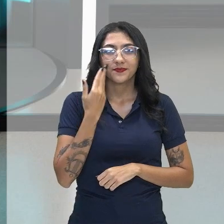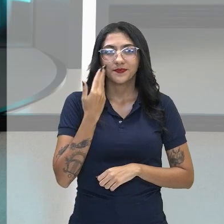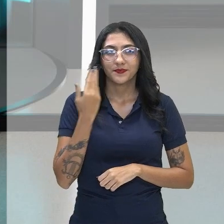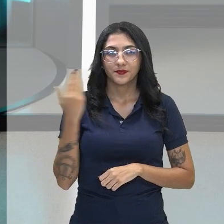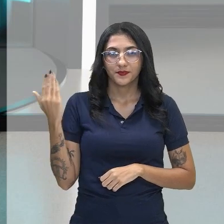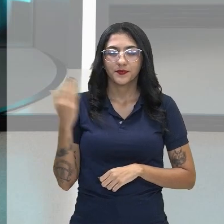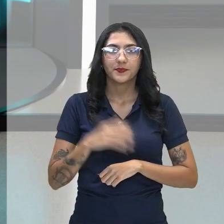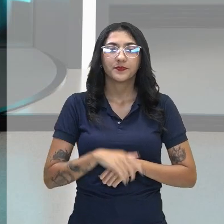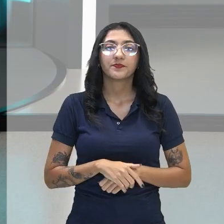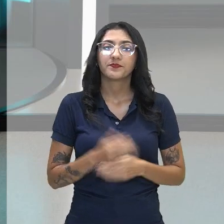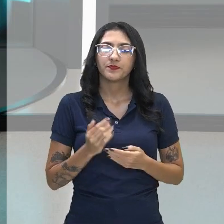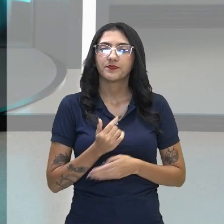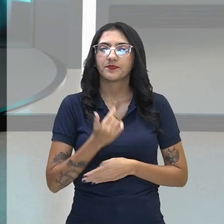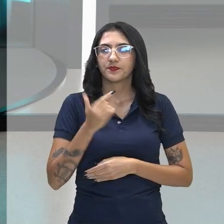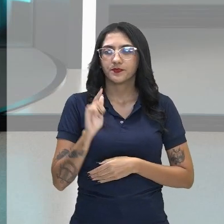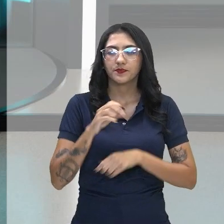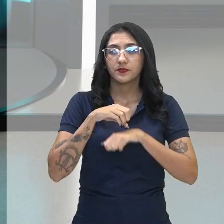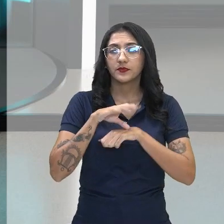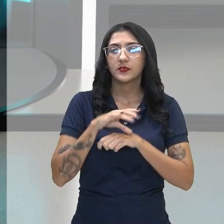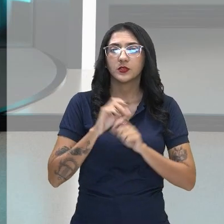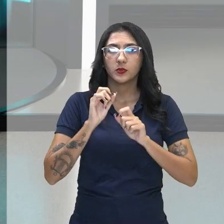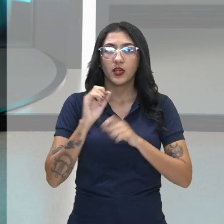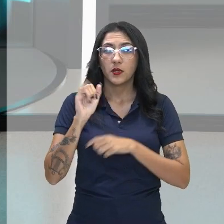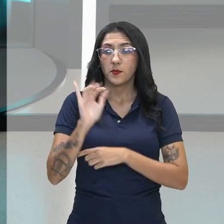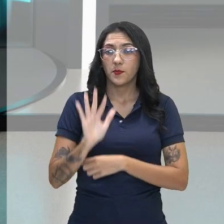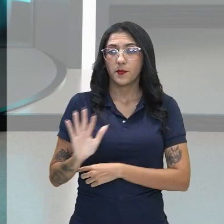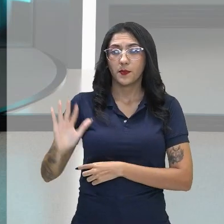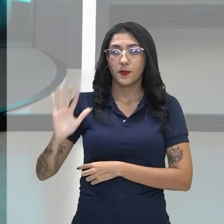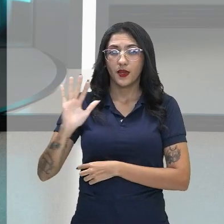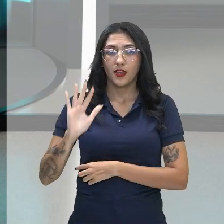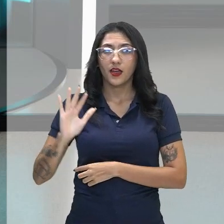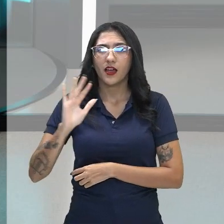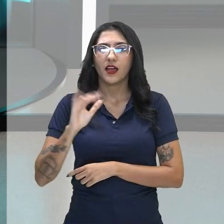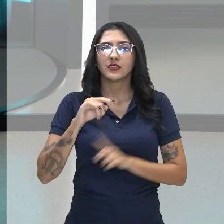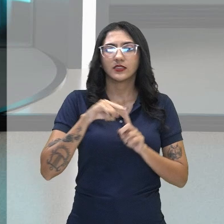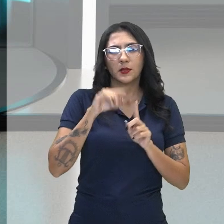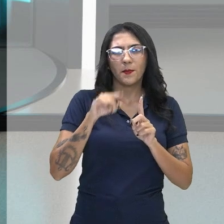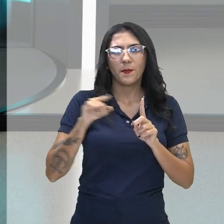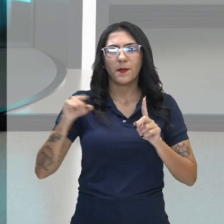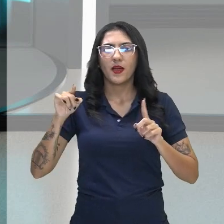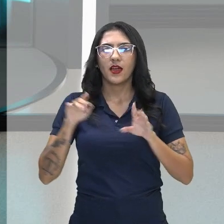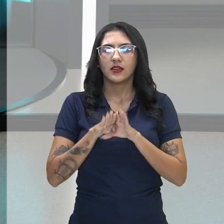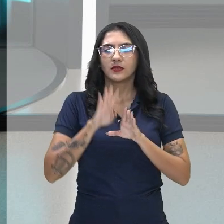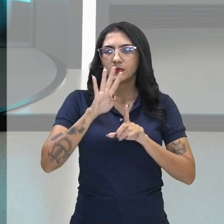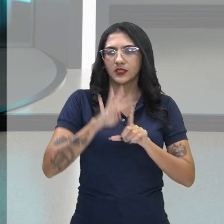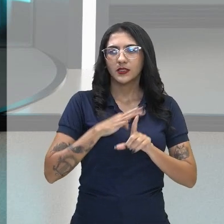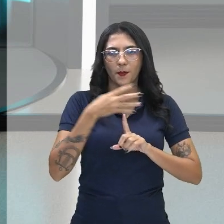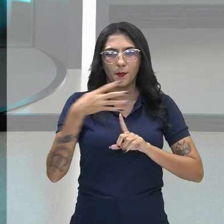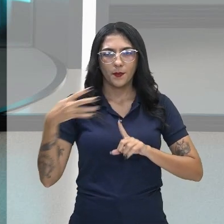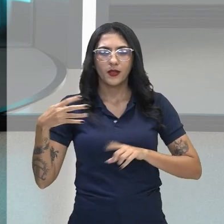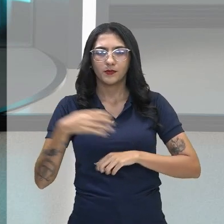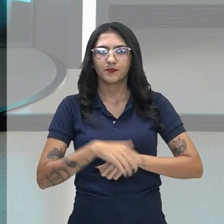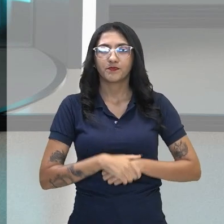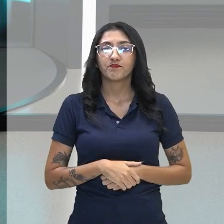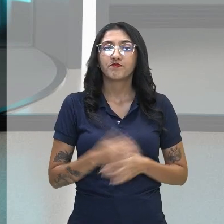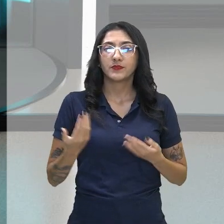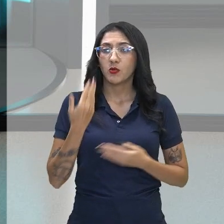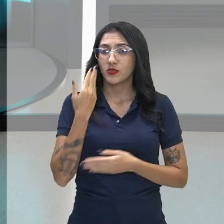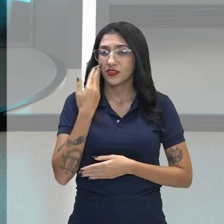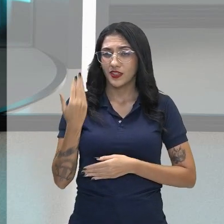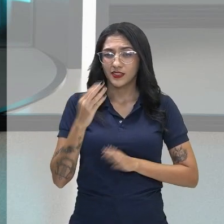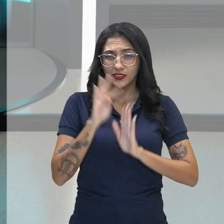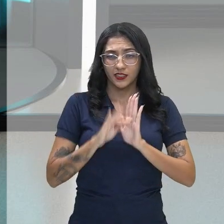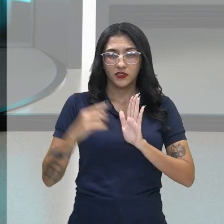No próximo, nós temos as imagens, gráficos e tabelas. Nesse texto, nós temos aqui